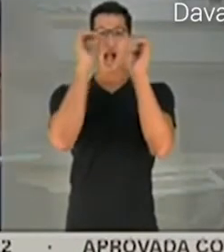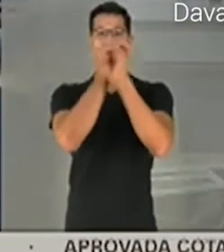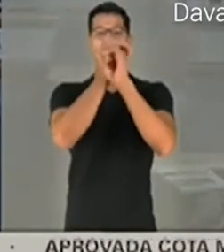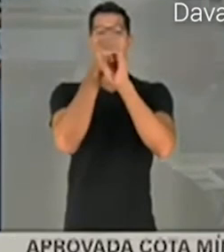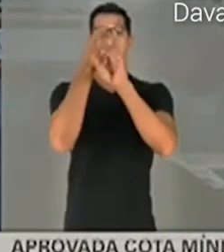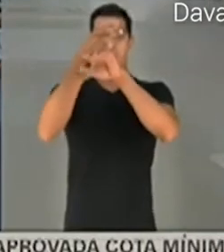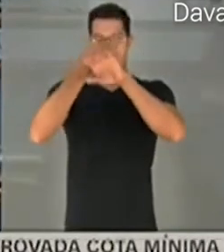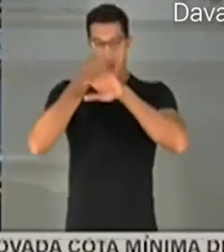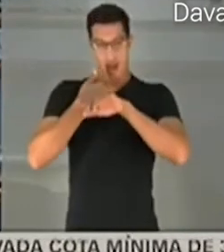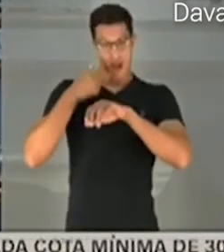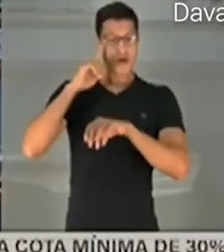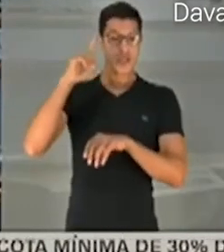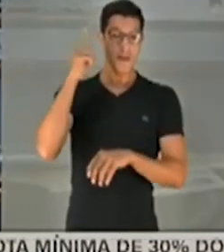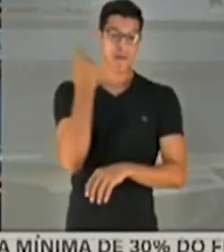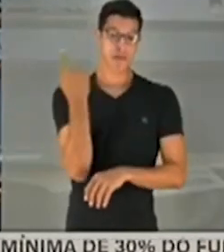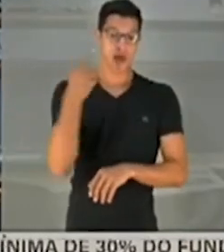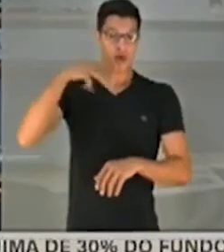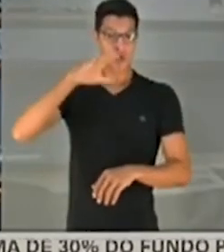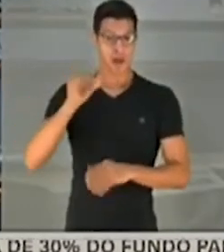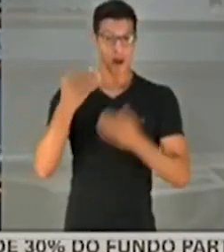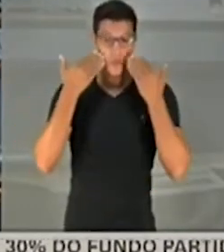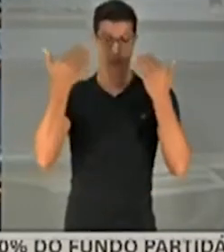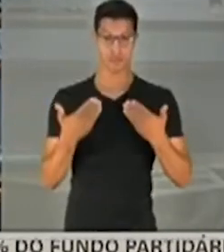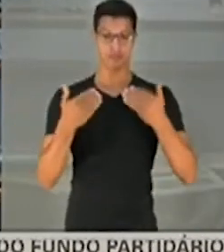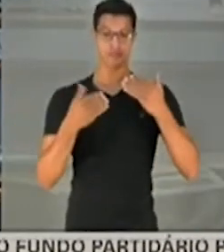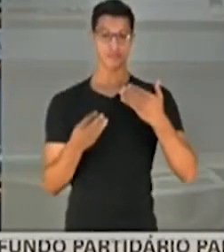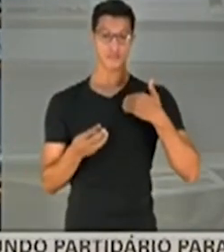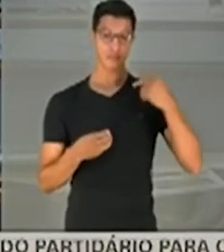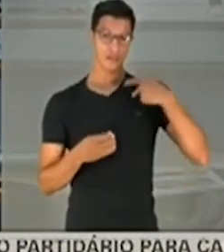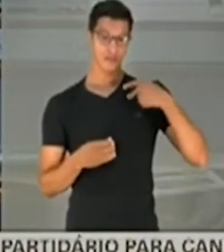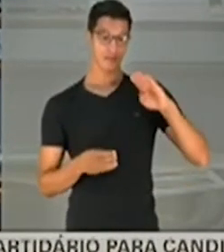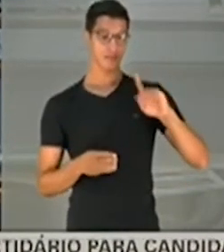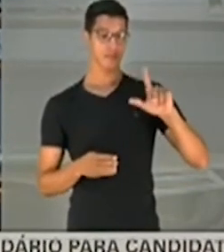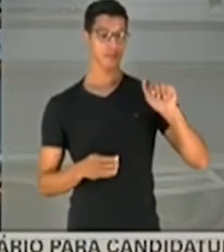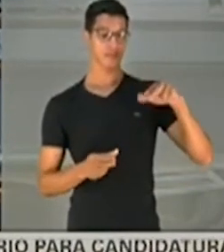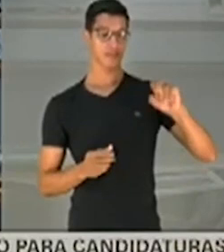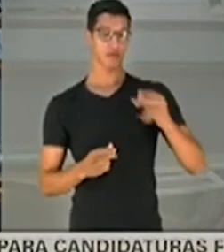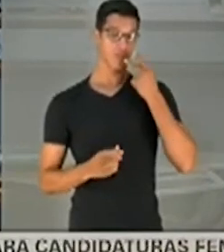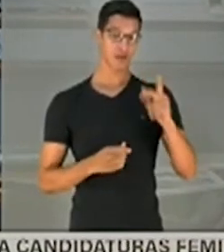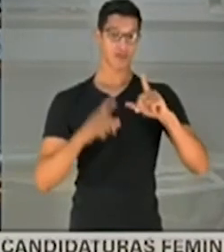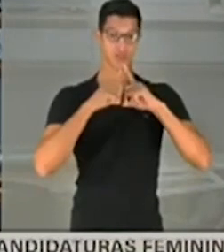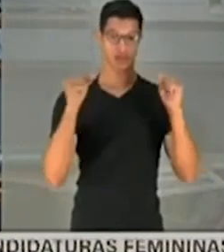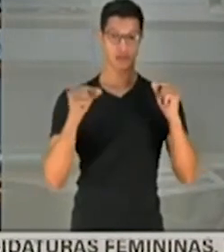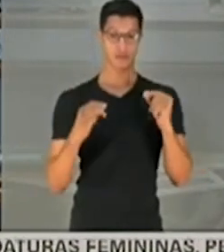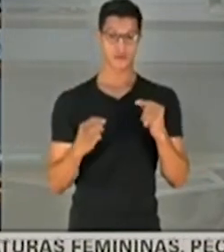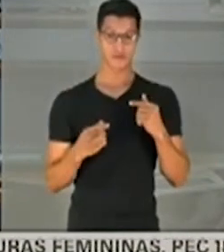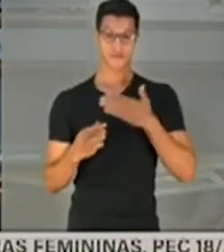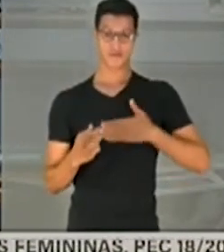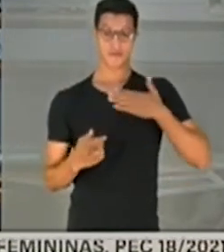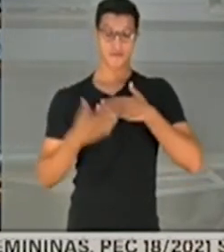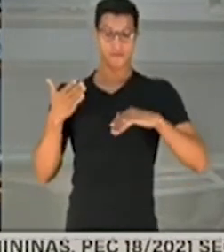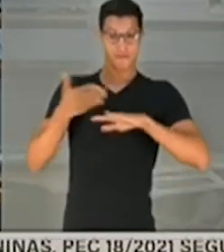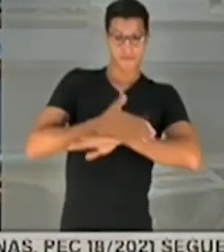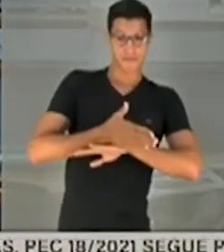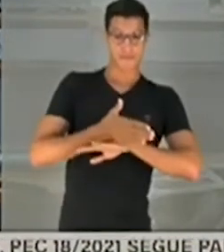me procurou no dia 1º de março se apresentando. Cristiano, aqui é o Blanco, falo de Brasília. Gostaria de entrar